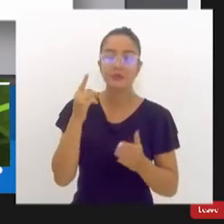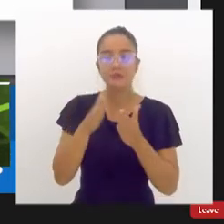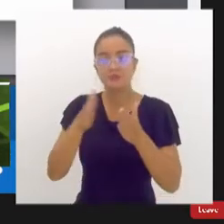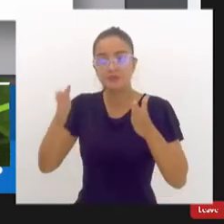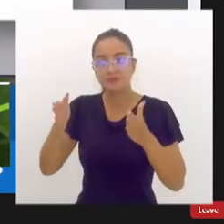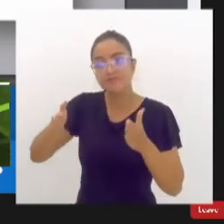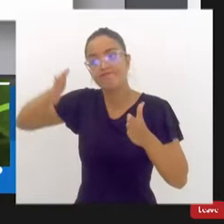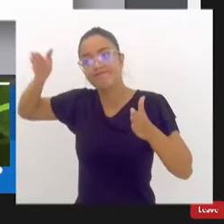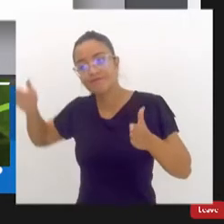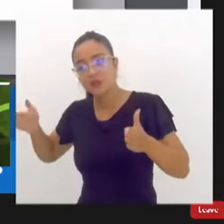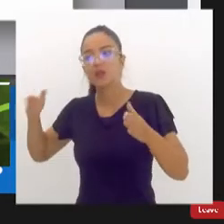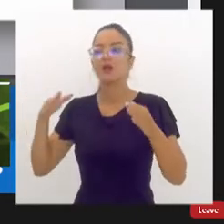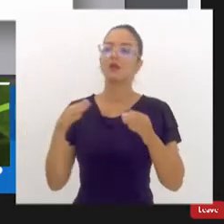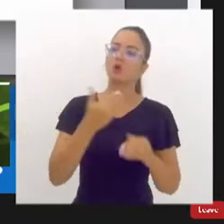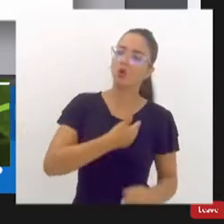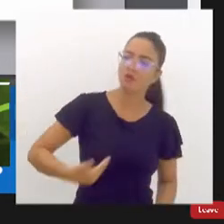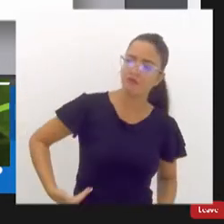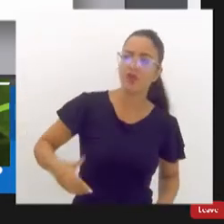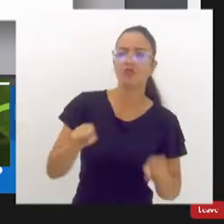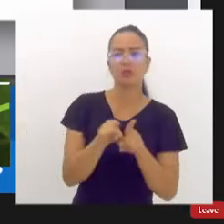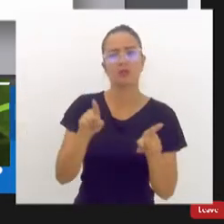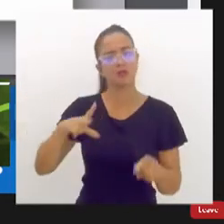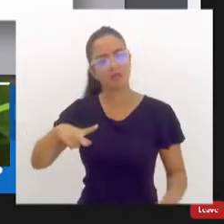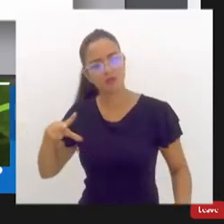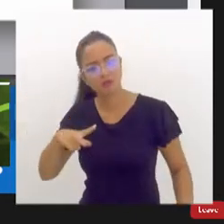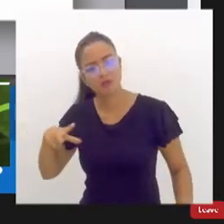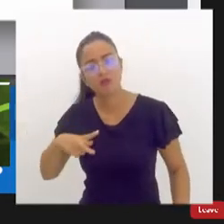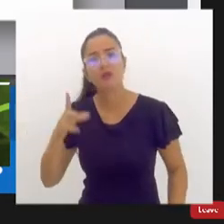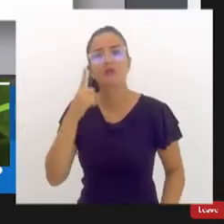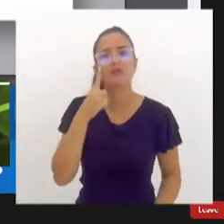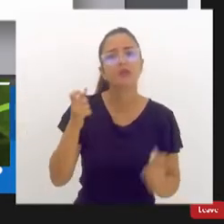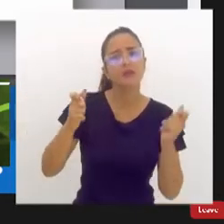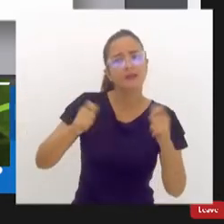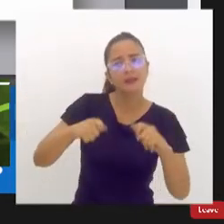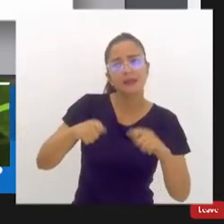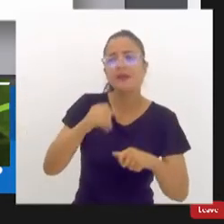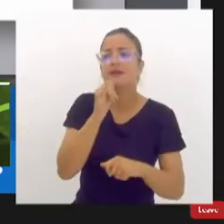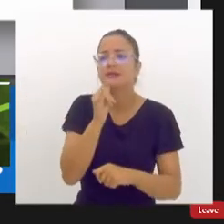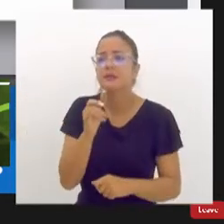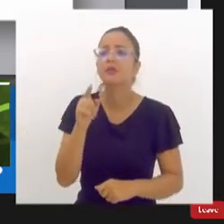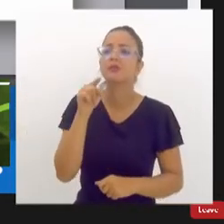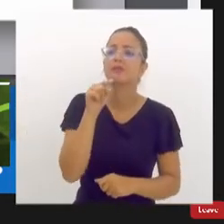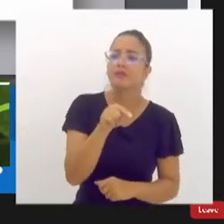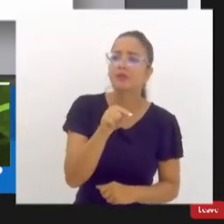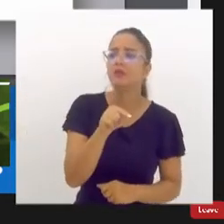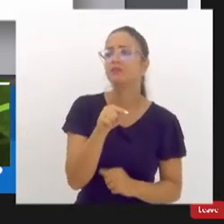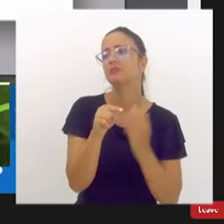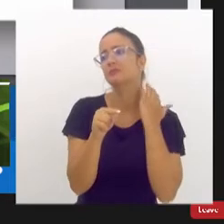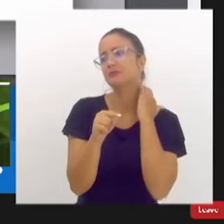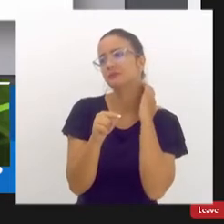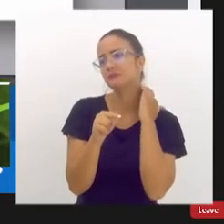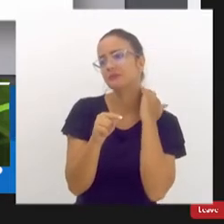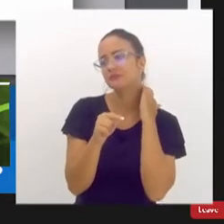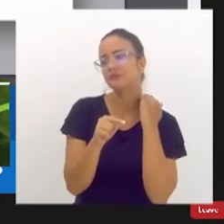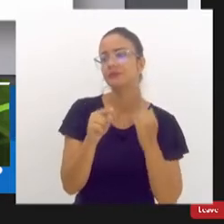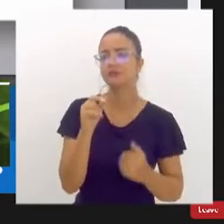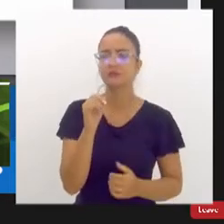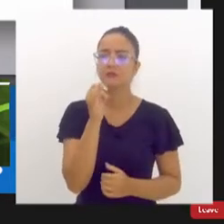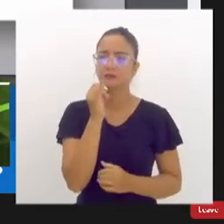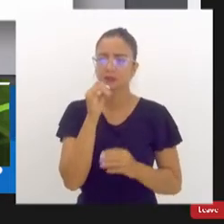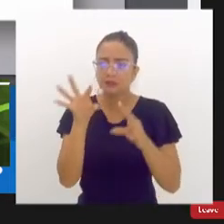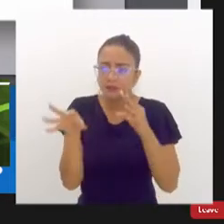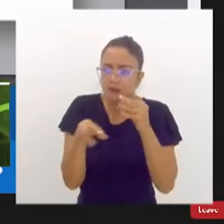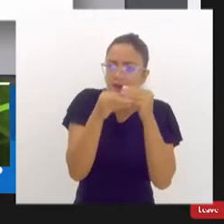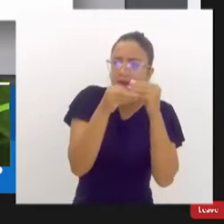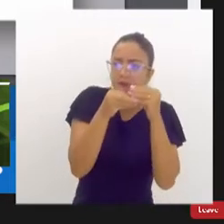rede pública e privada, essa possibilidade de, mesmo um curso tendo sido autorizado de forma integrada,